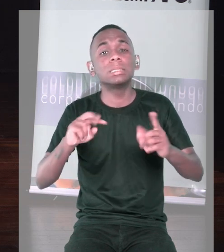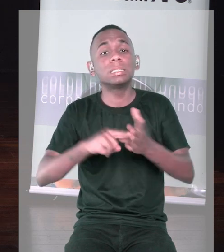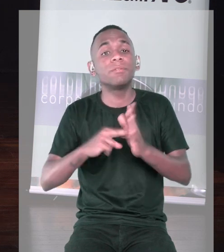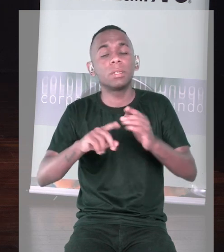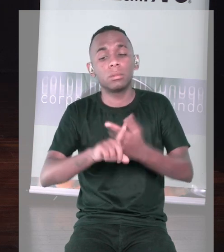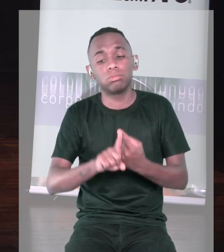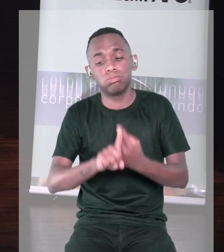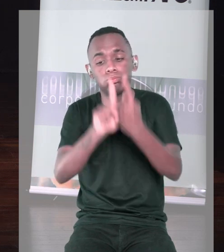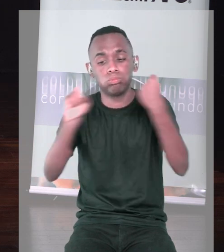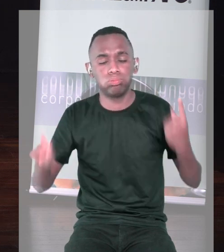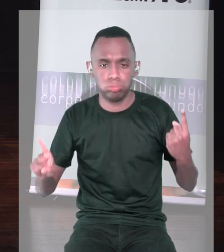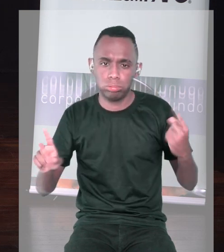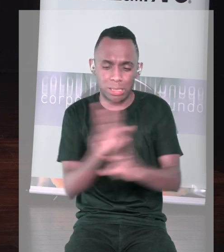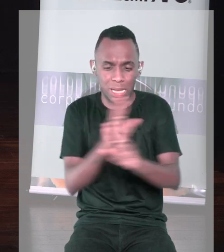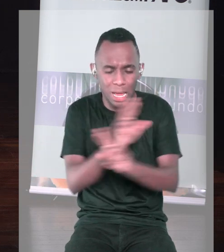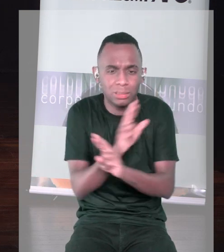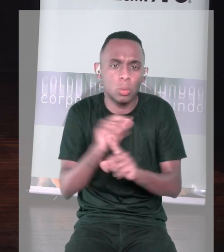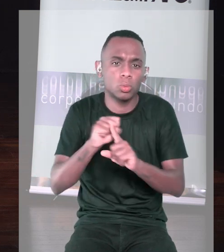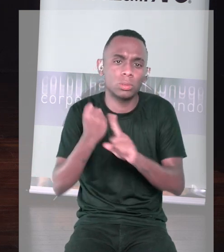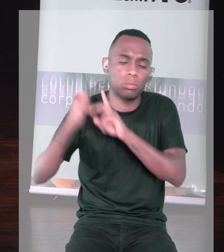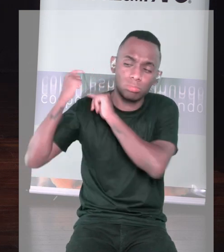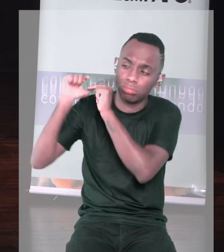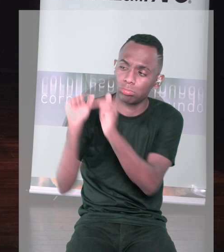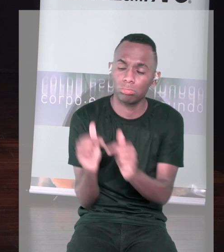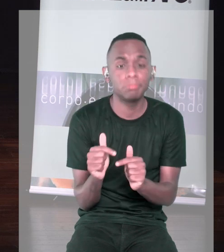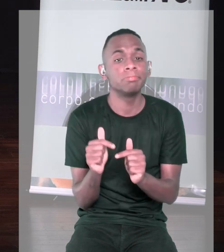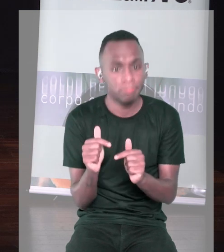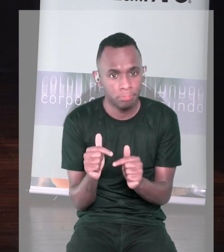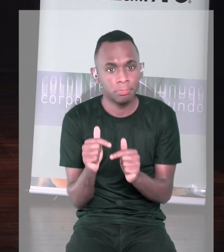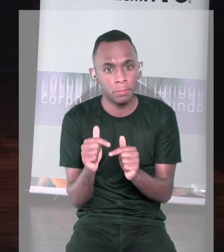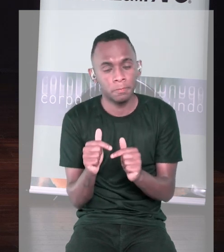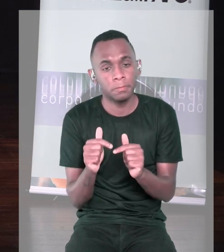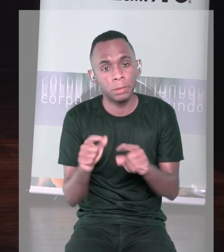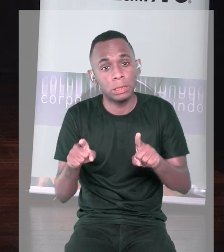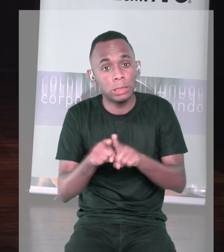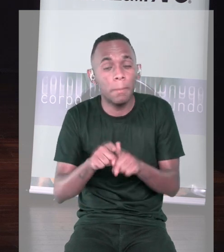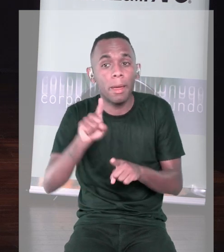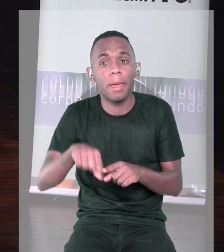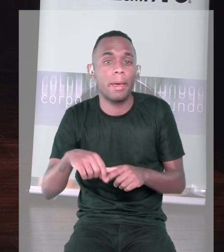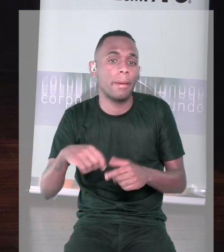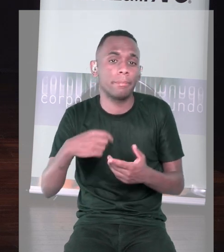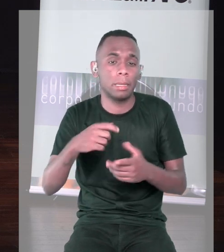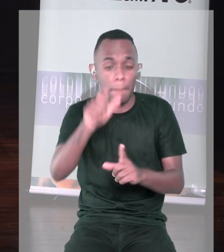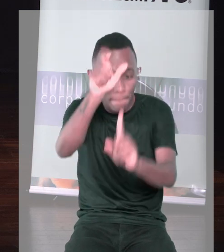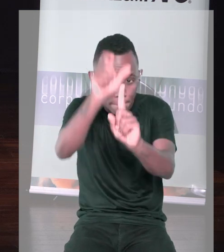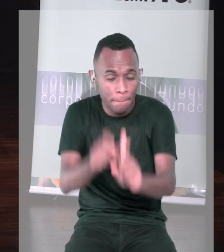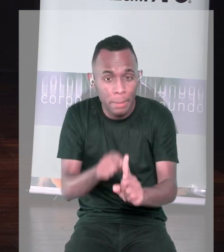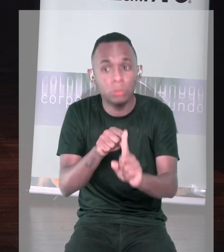que desgarradas dos laços sociais tradicionais. Elas estão lançadas